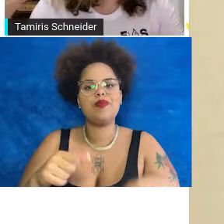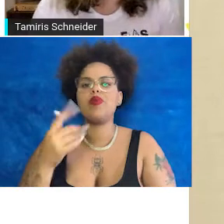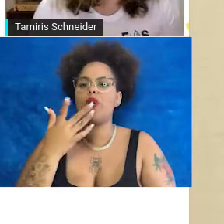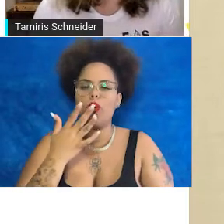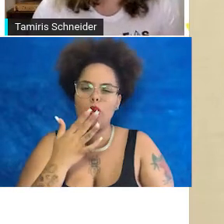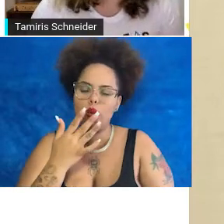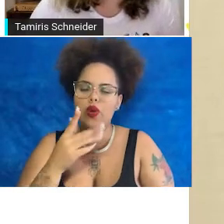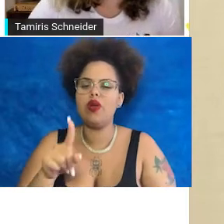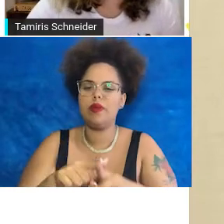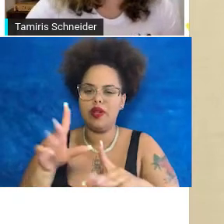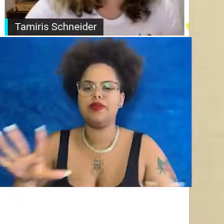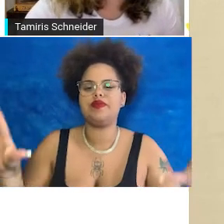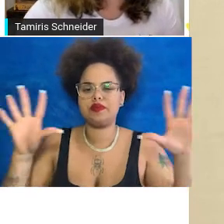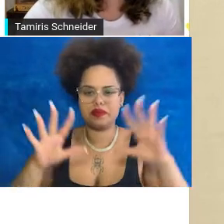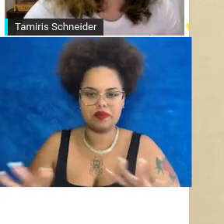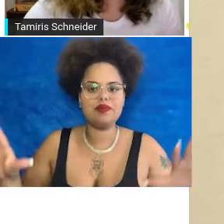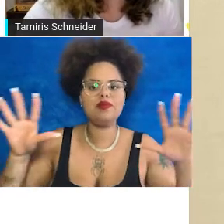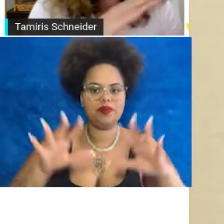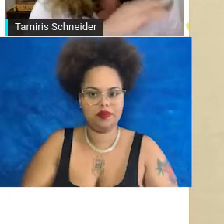de certas texturas, né?